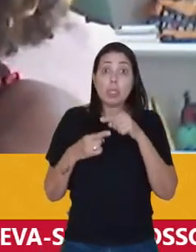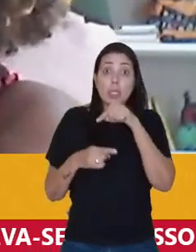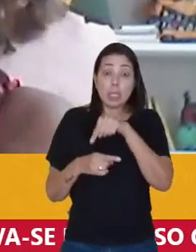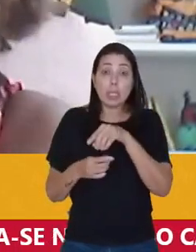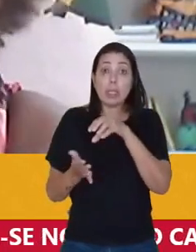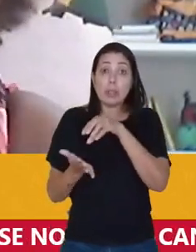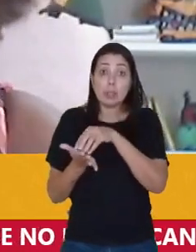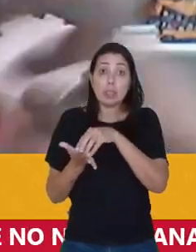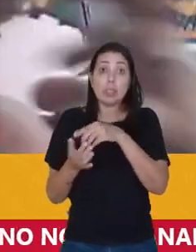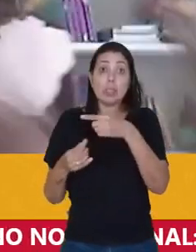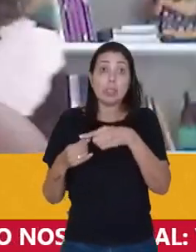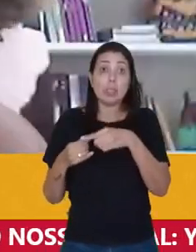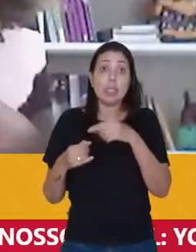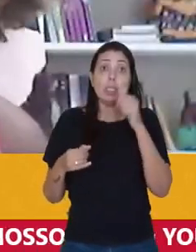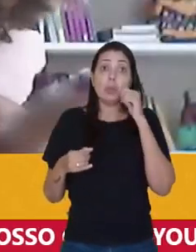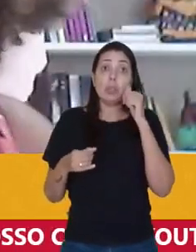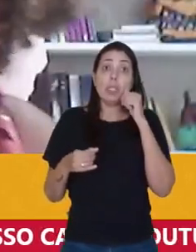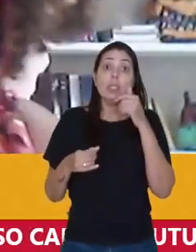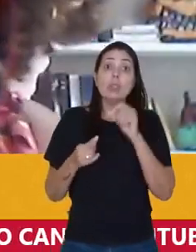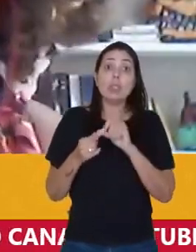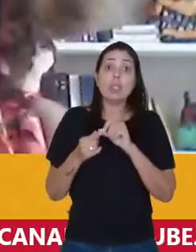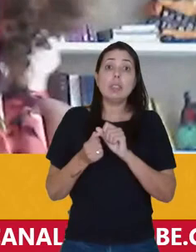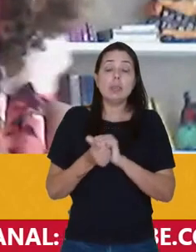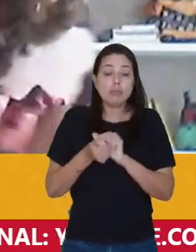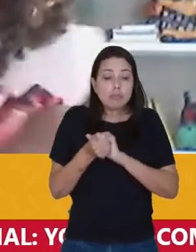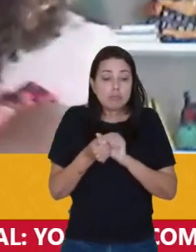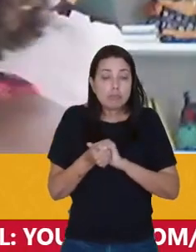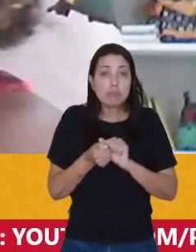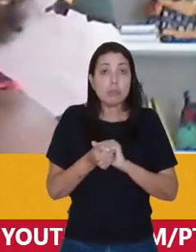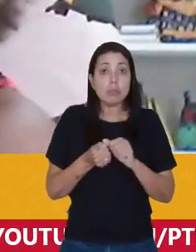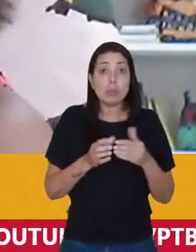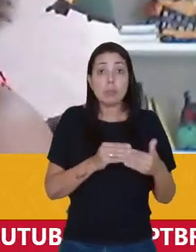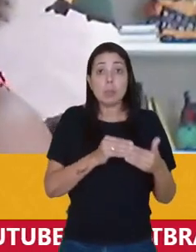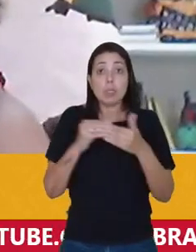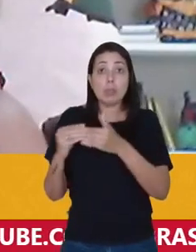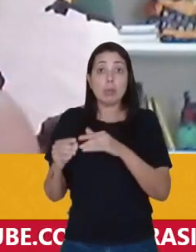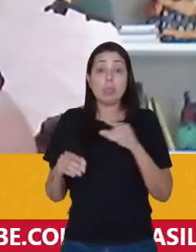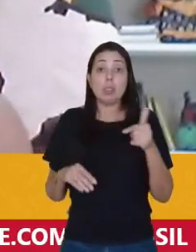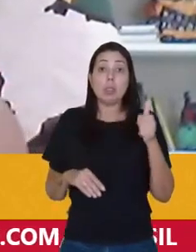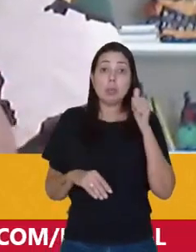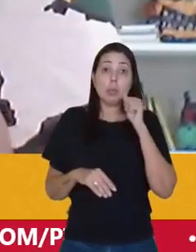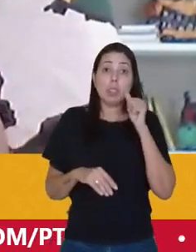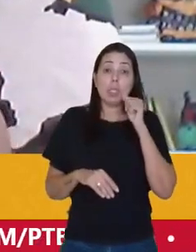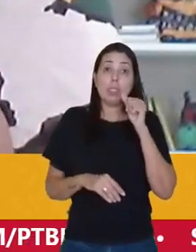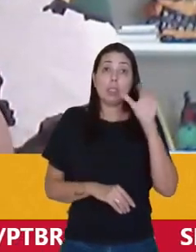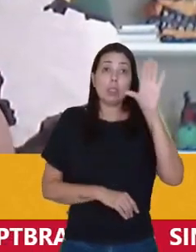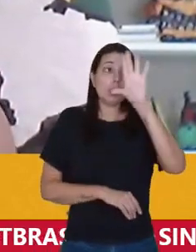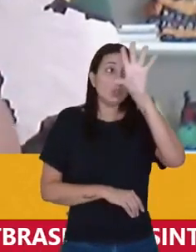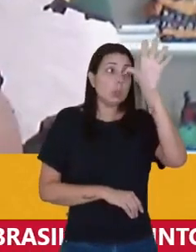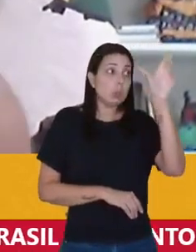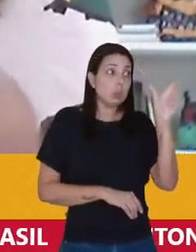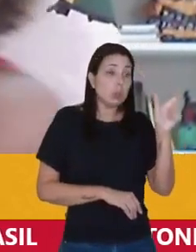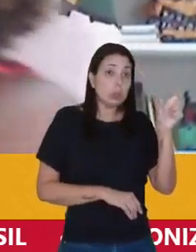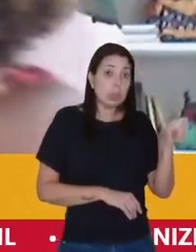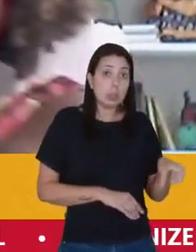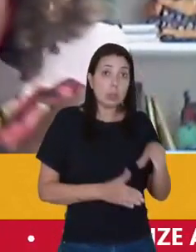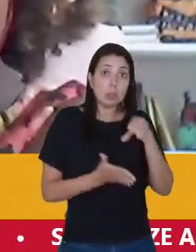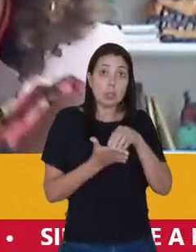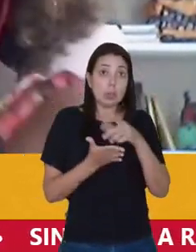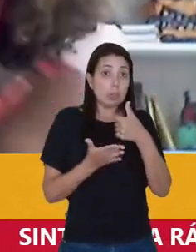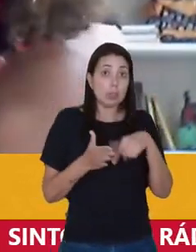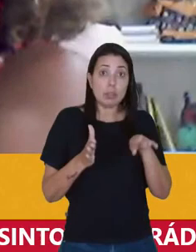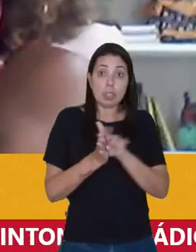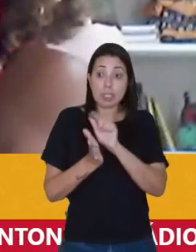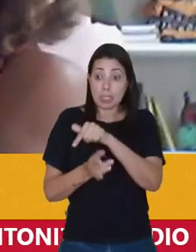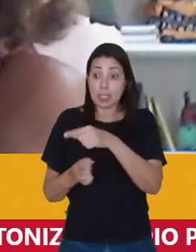da cidade. As mulheres estavam fazendo sabão para levar para as outras mulheres do quilombo rural, para que elas não